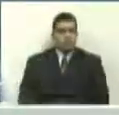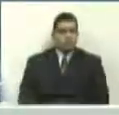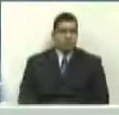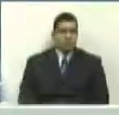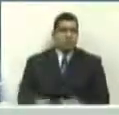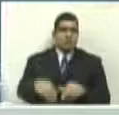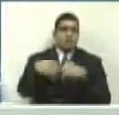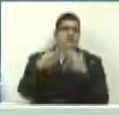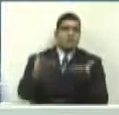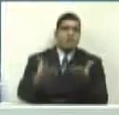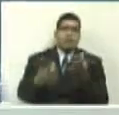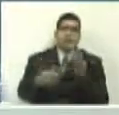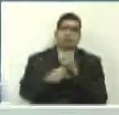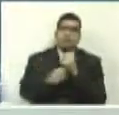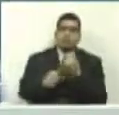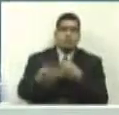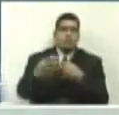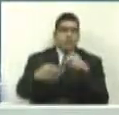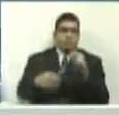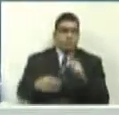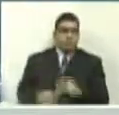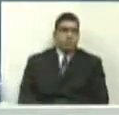Qual o custo disso?